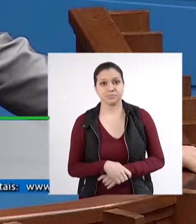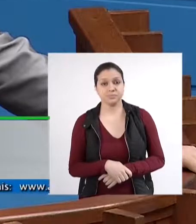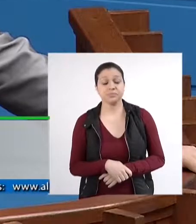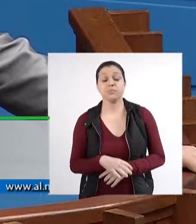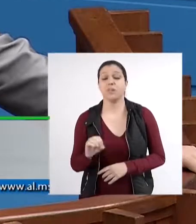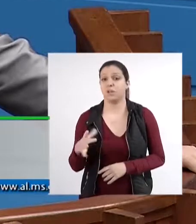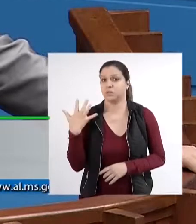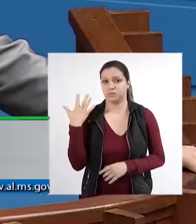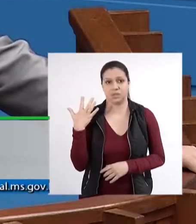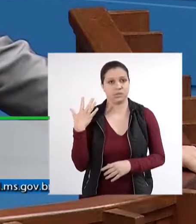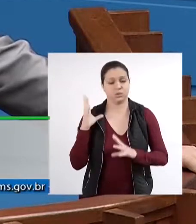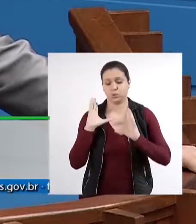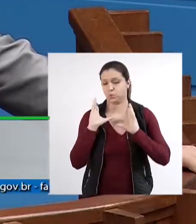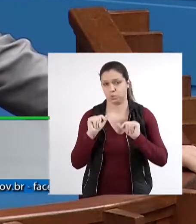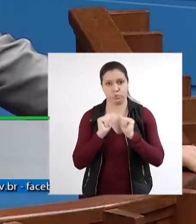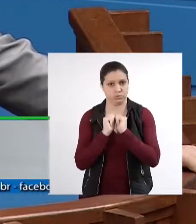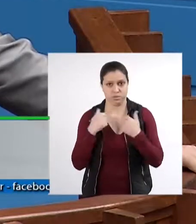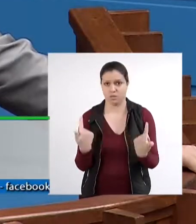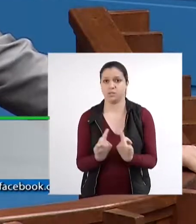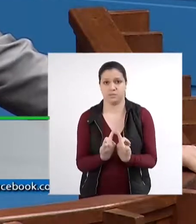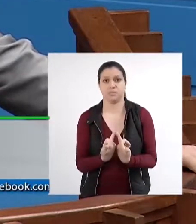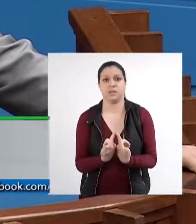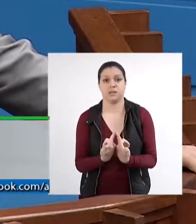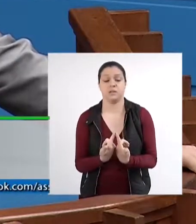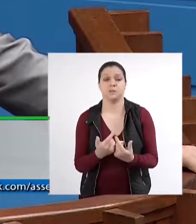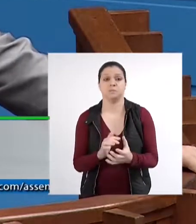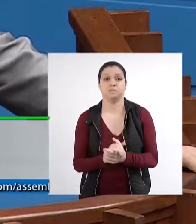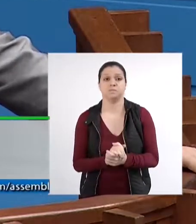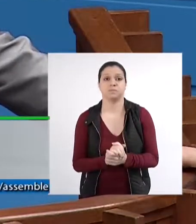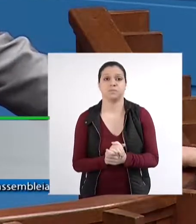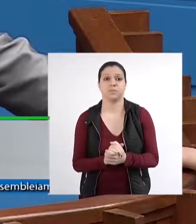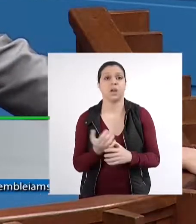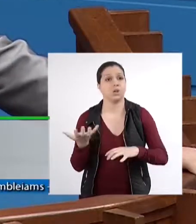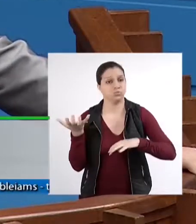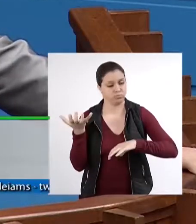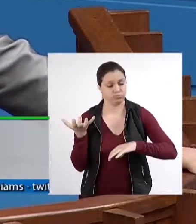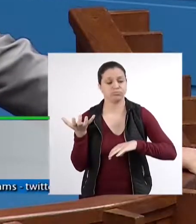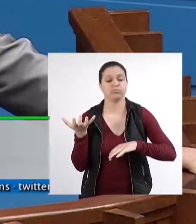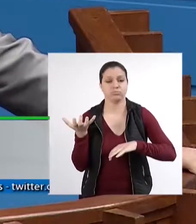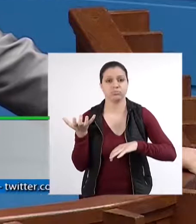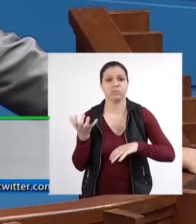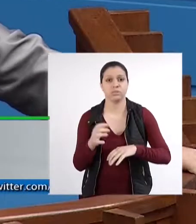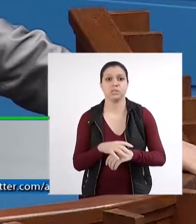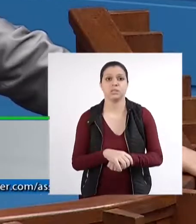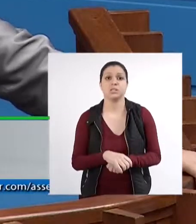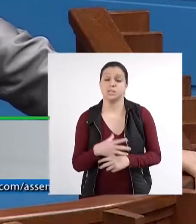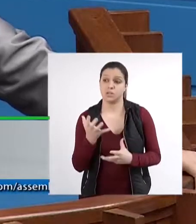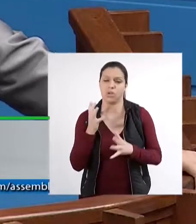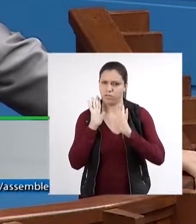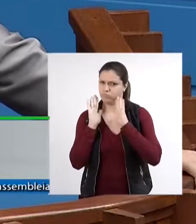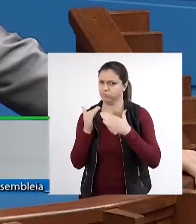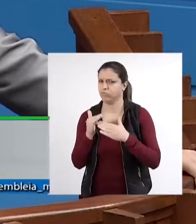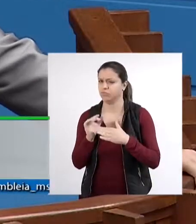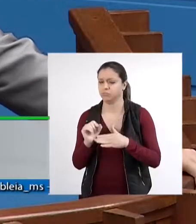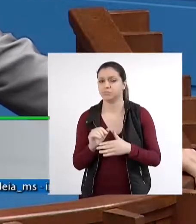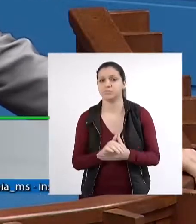Isso ocorre em todas as casas legislativas e especialmente no Congresso Nacional, e aí é que eu quero me ater.